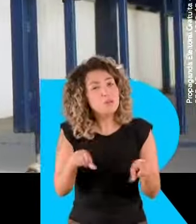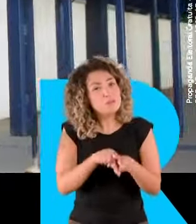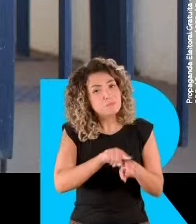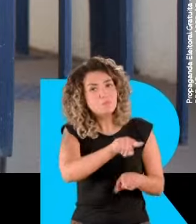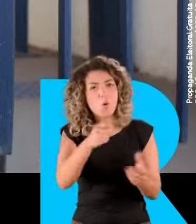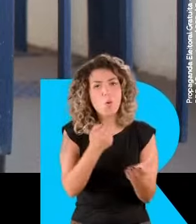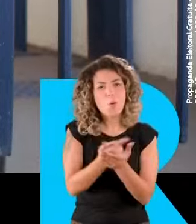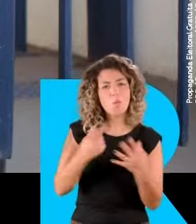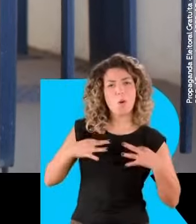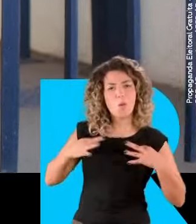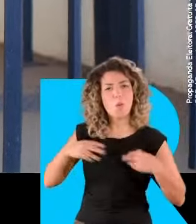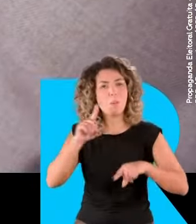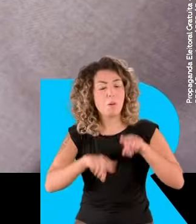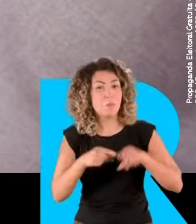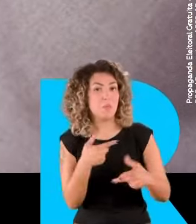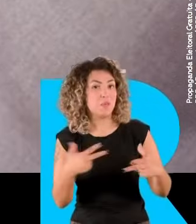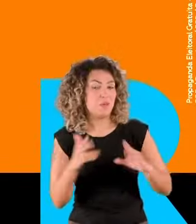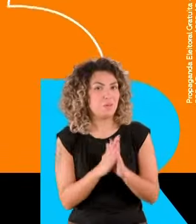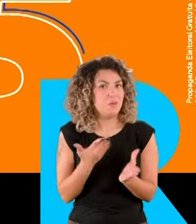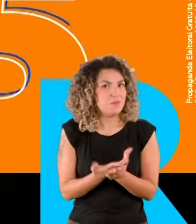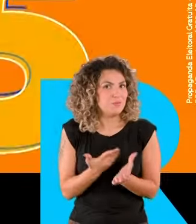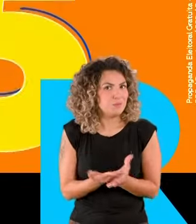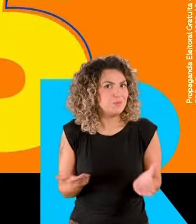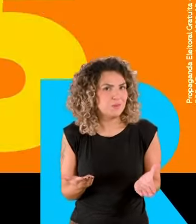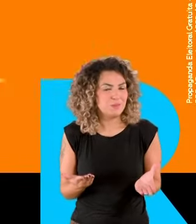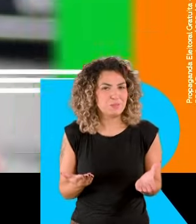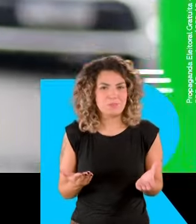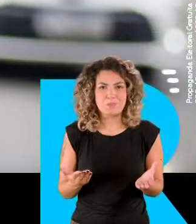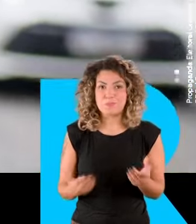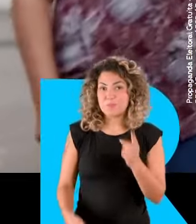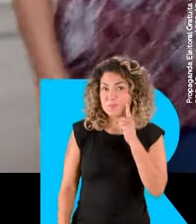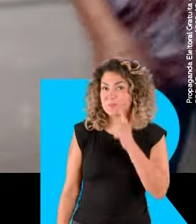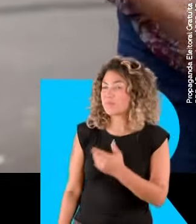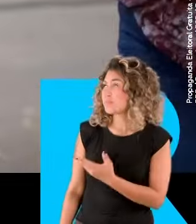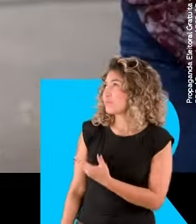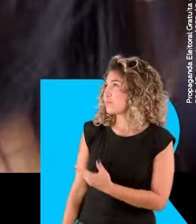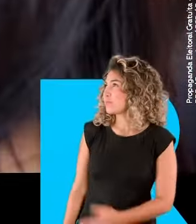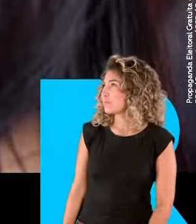R$ 976,99 para a compra de kit de uniforme e material escolar.